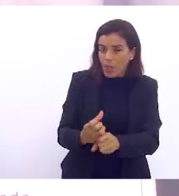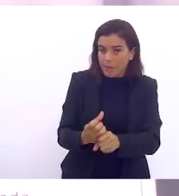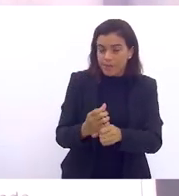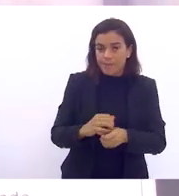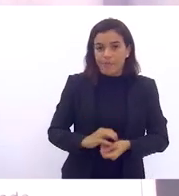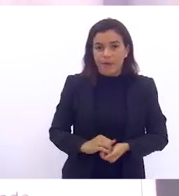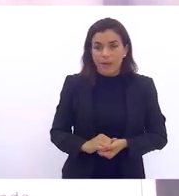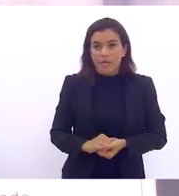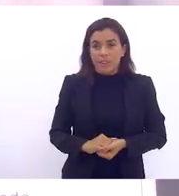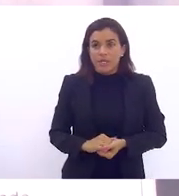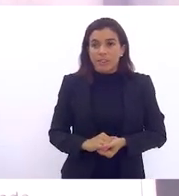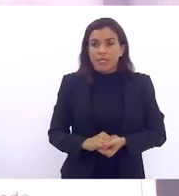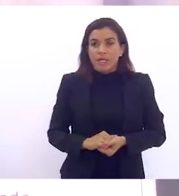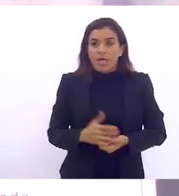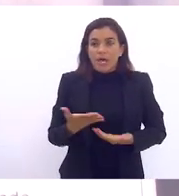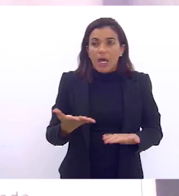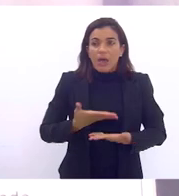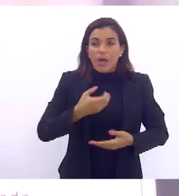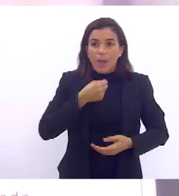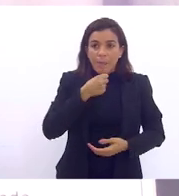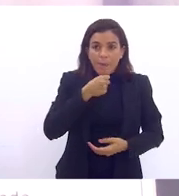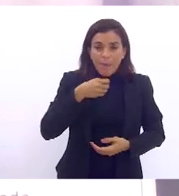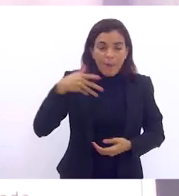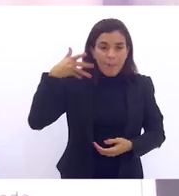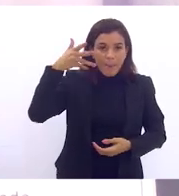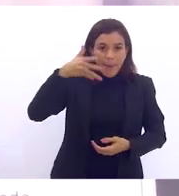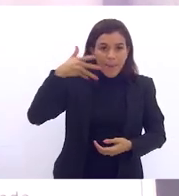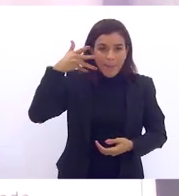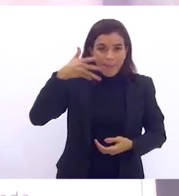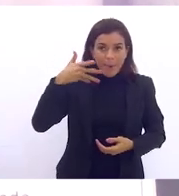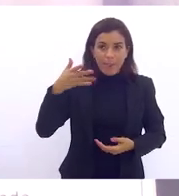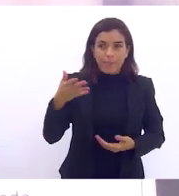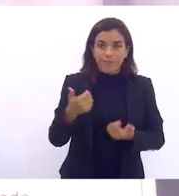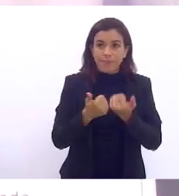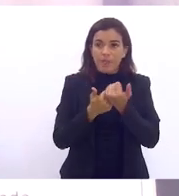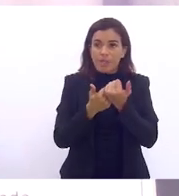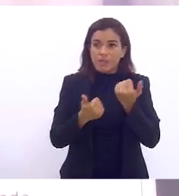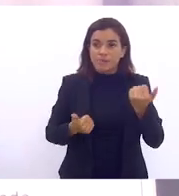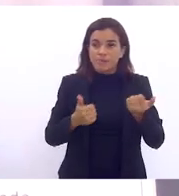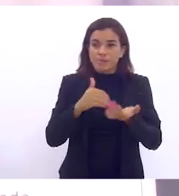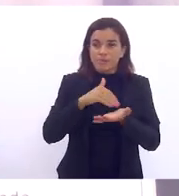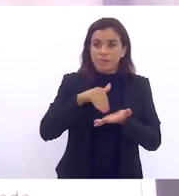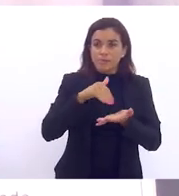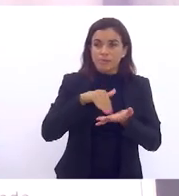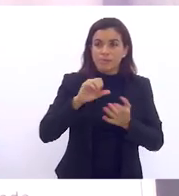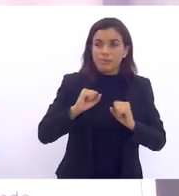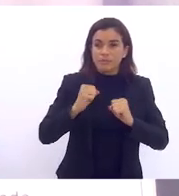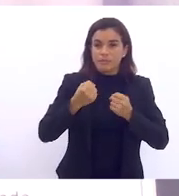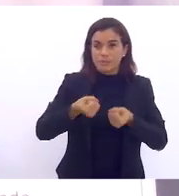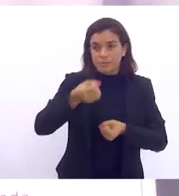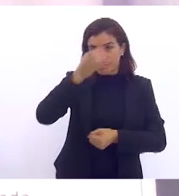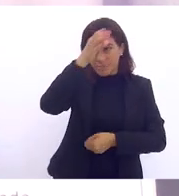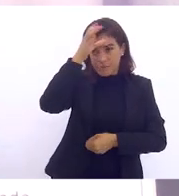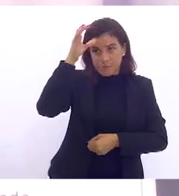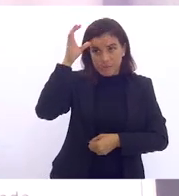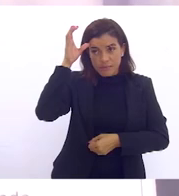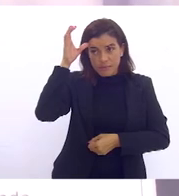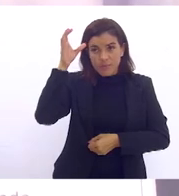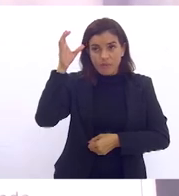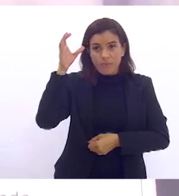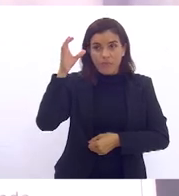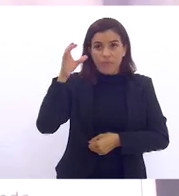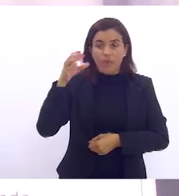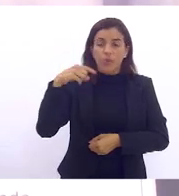eh queria vou passar agora aqui a palavra pro nosso sub secretário da Defesa do Consumidor eh Dr